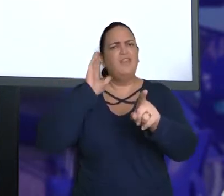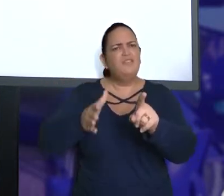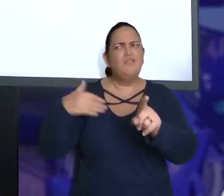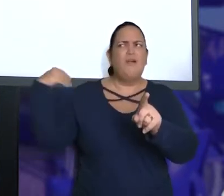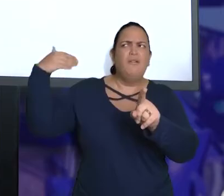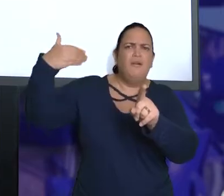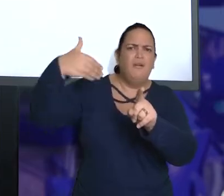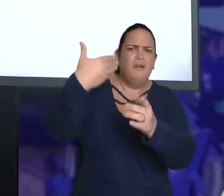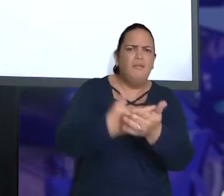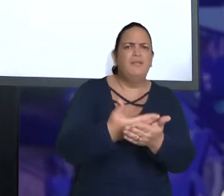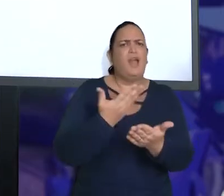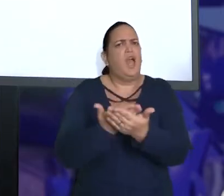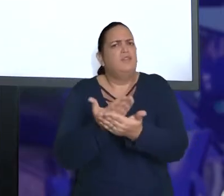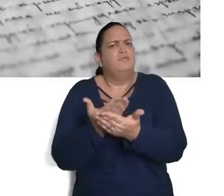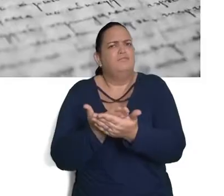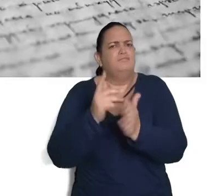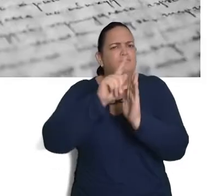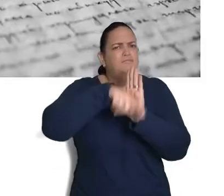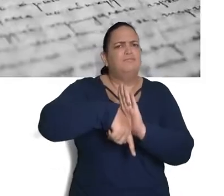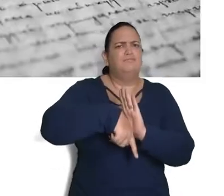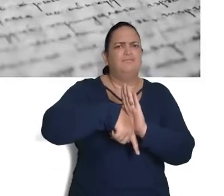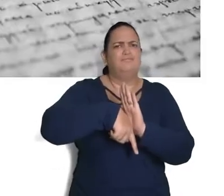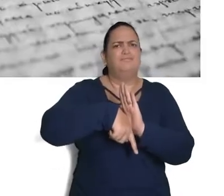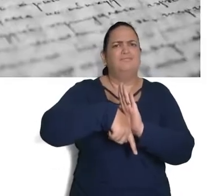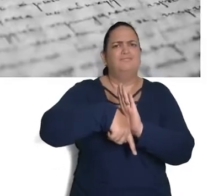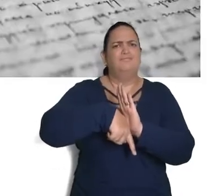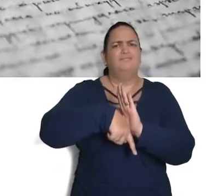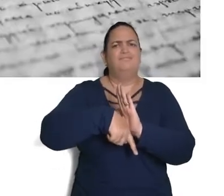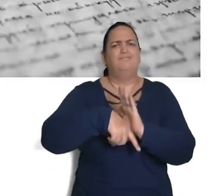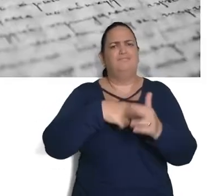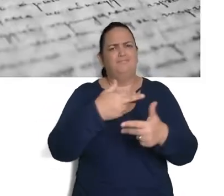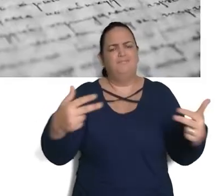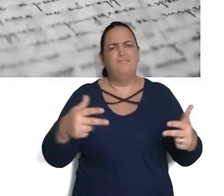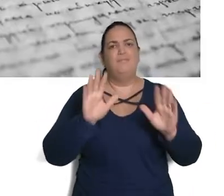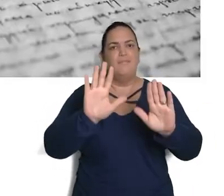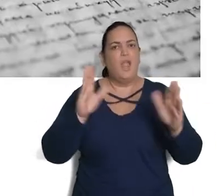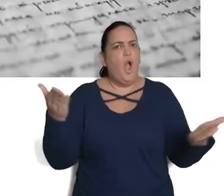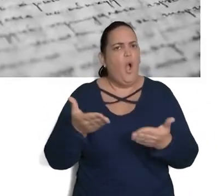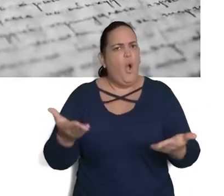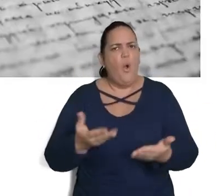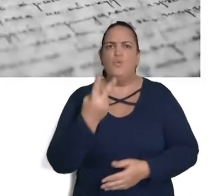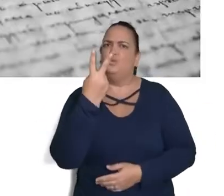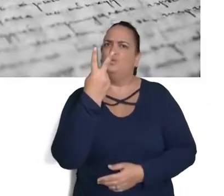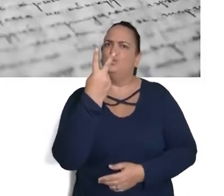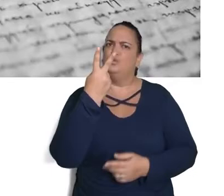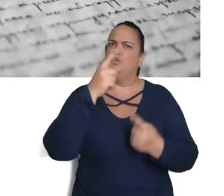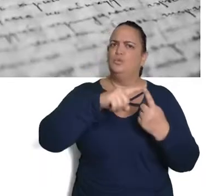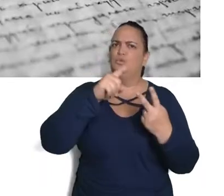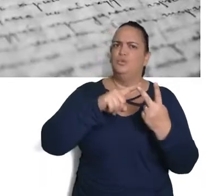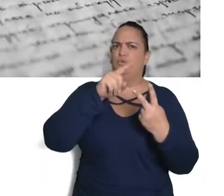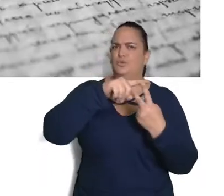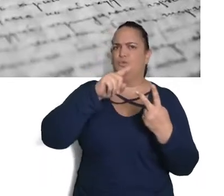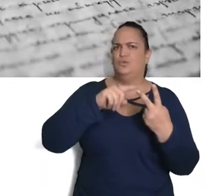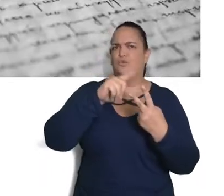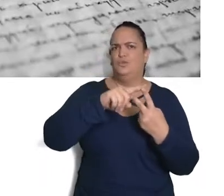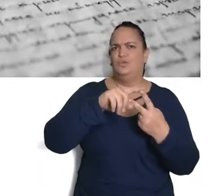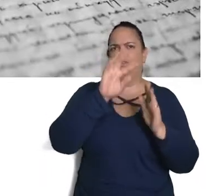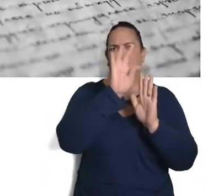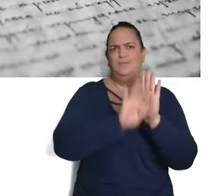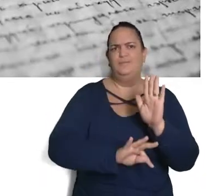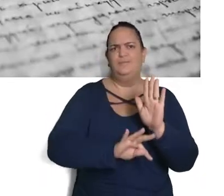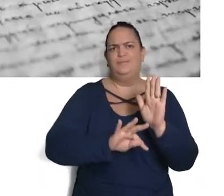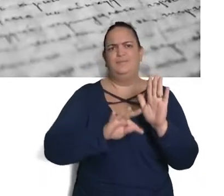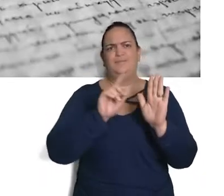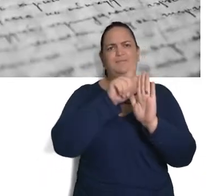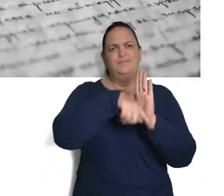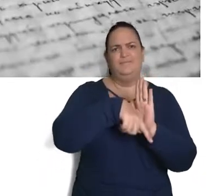nesta aula a gente vai continuar falando de argumentação. Mas na verdade hoje a gente vai estudar dois gêneros textuais. Vamos saber o que é carta aberta